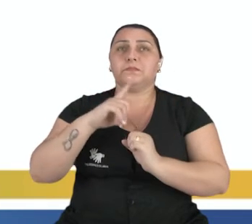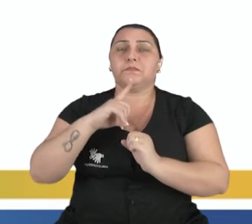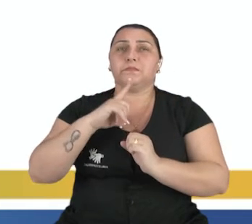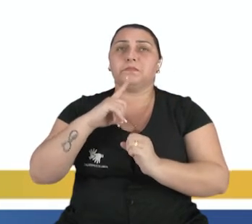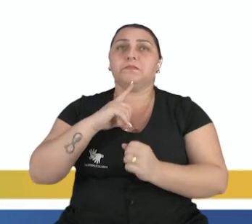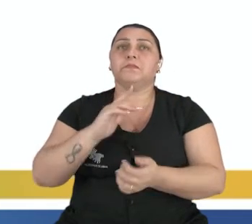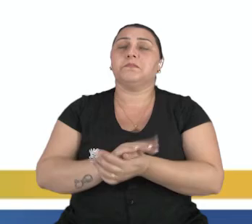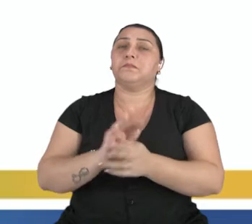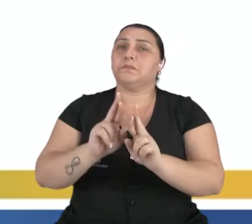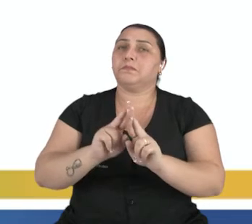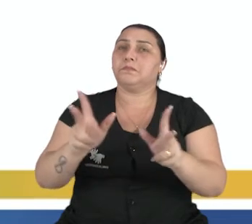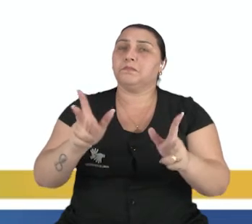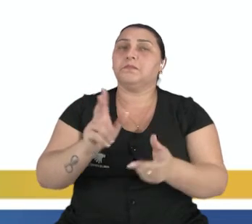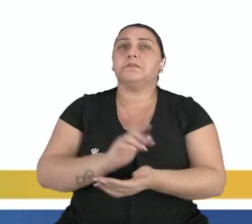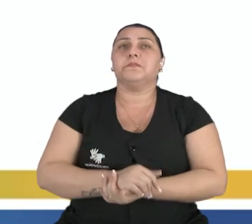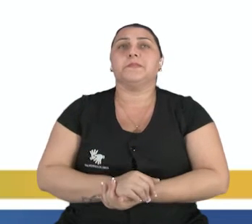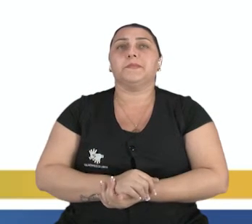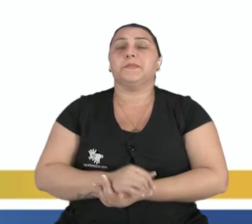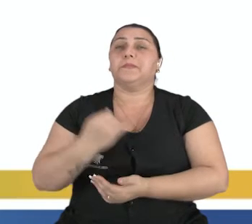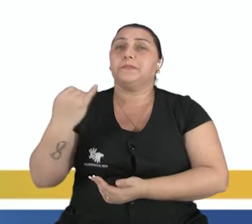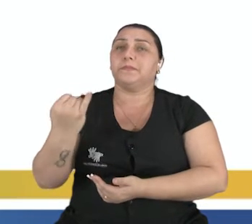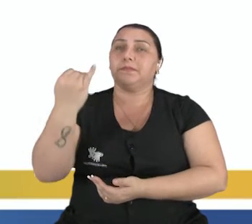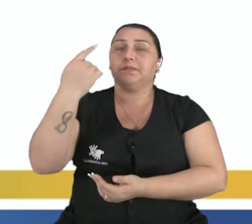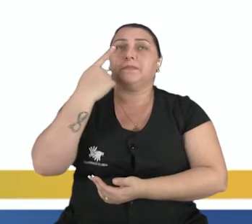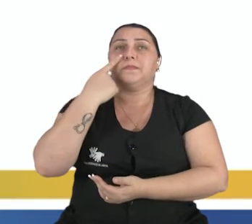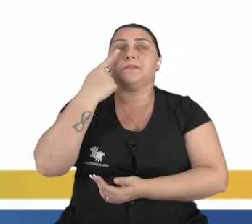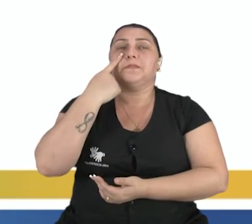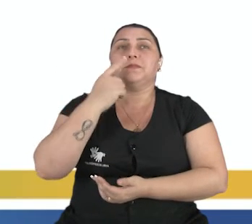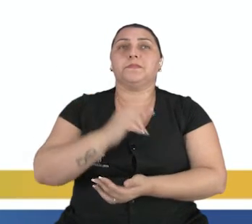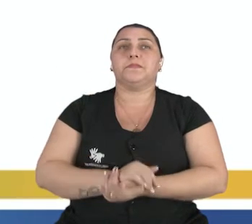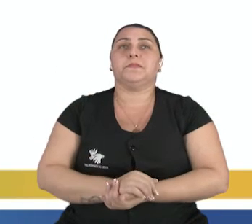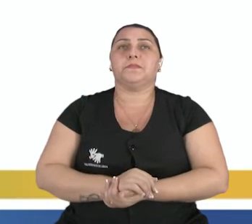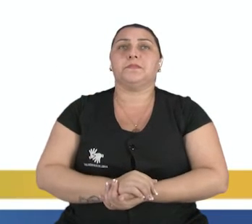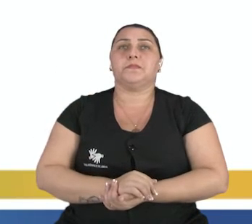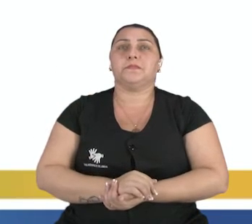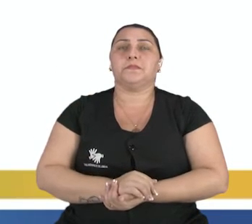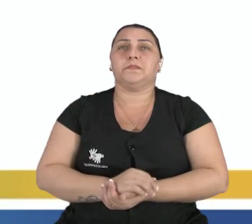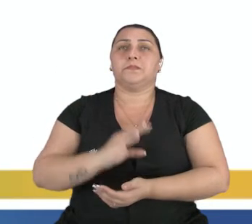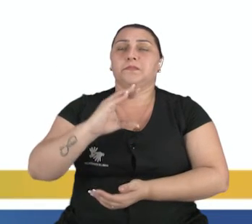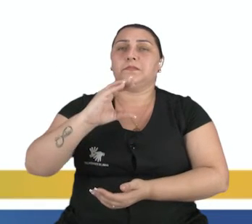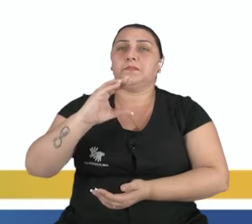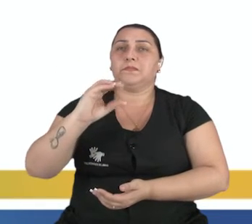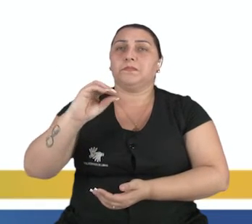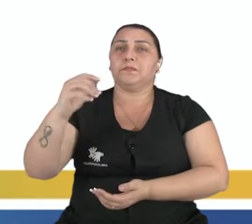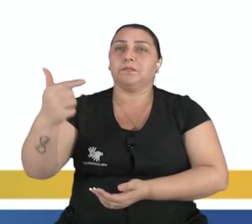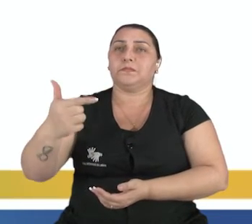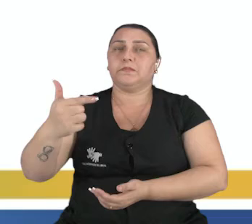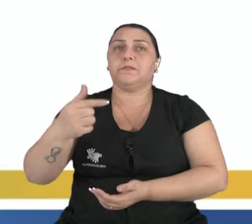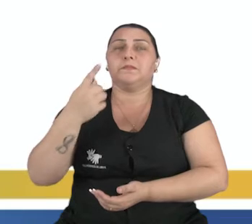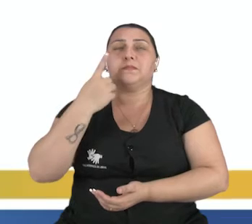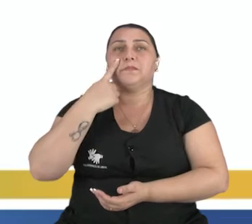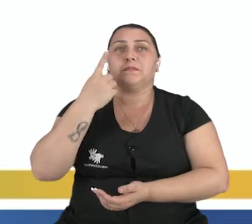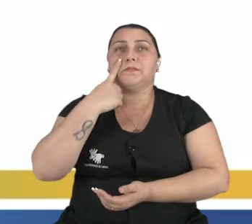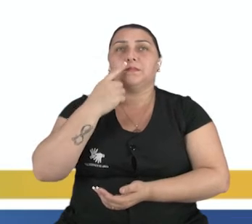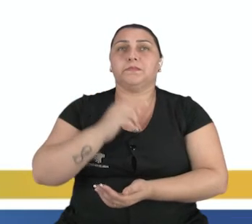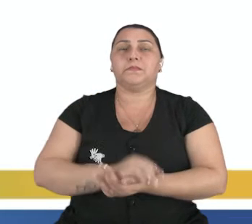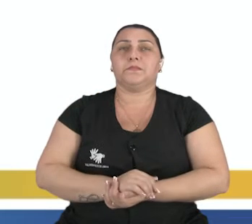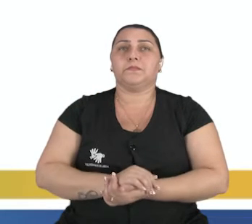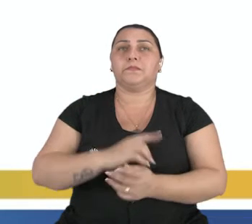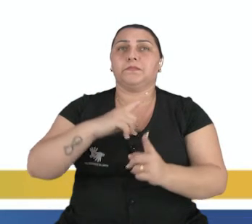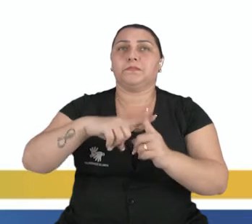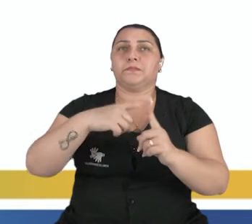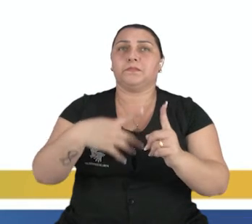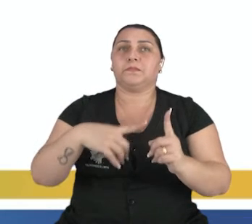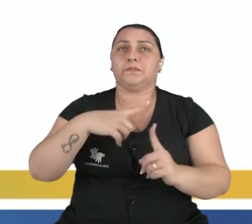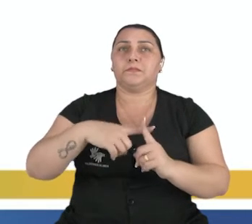carga diferente. Então, é importante observar. Aqui, como é o exemplo do CO2, você observa